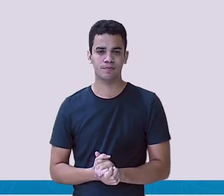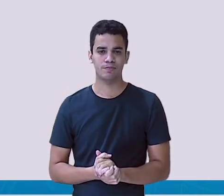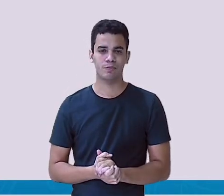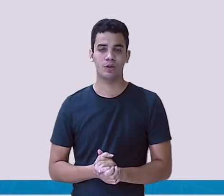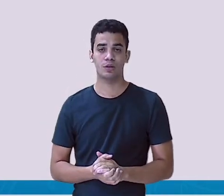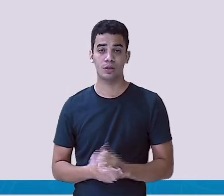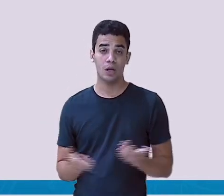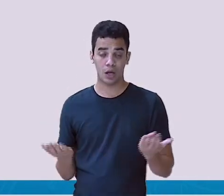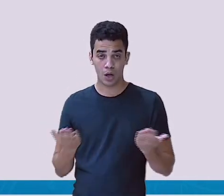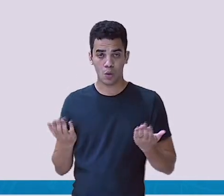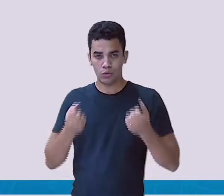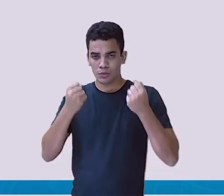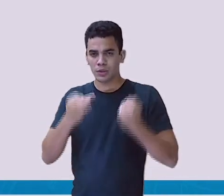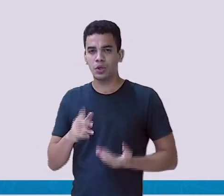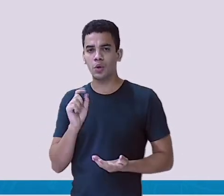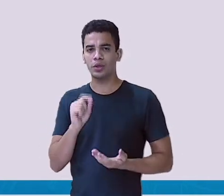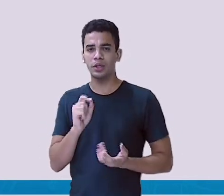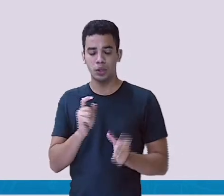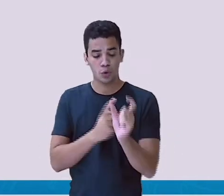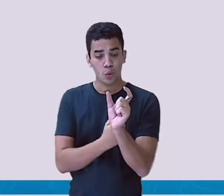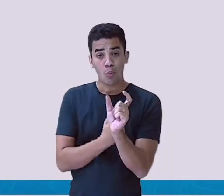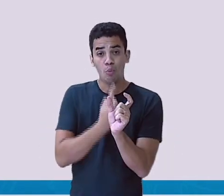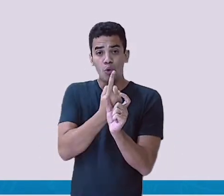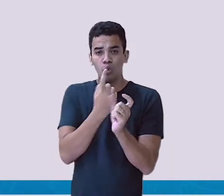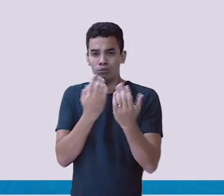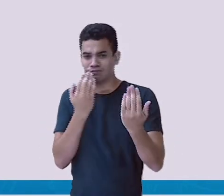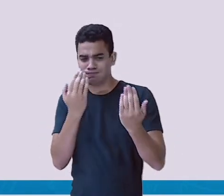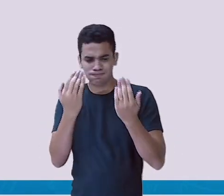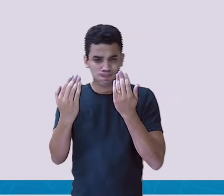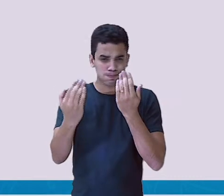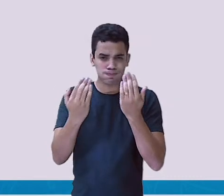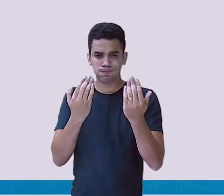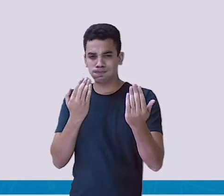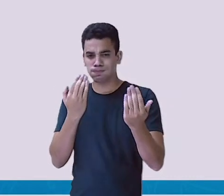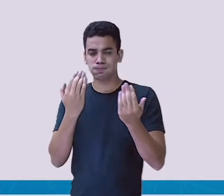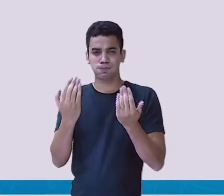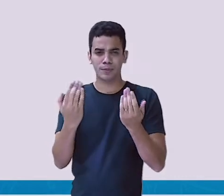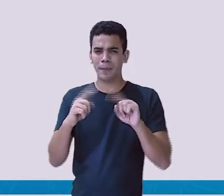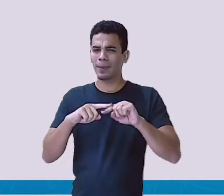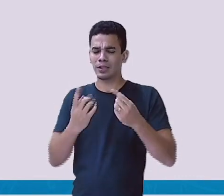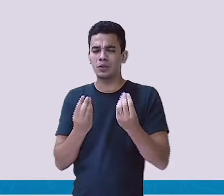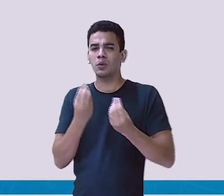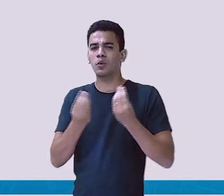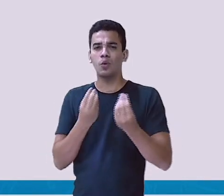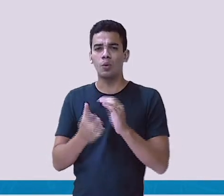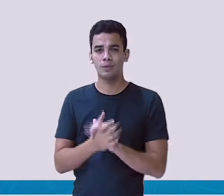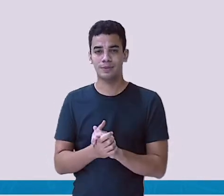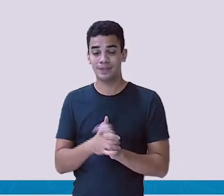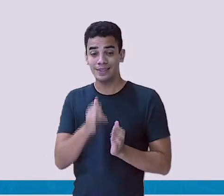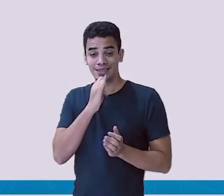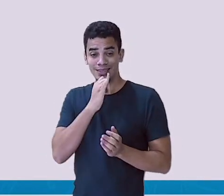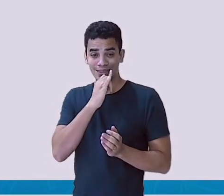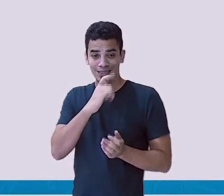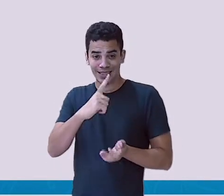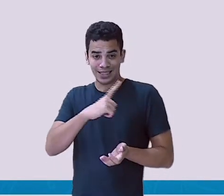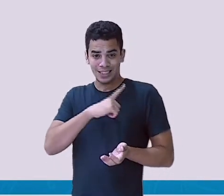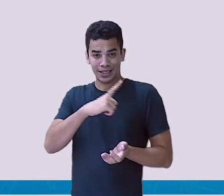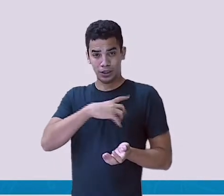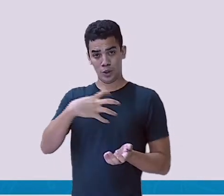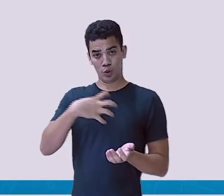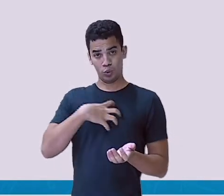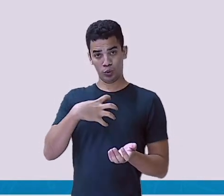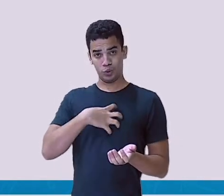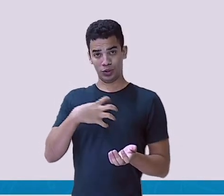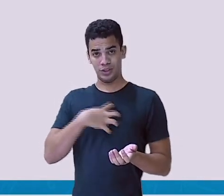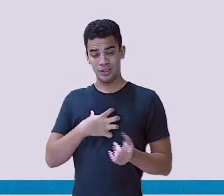Monômios semelhantes. São semelhantes dois ou mais monômios que apresentam a